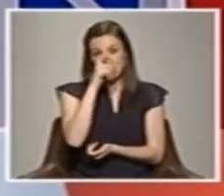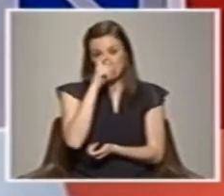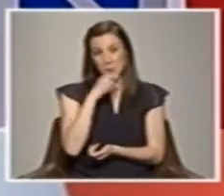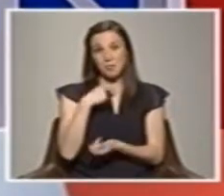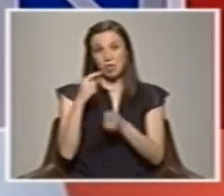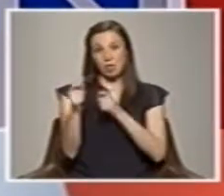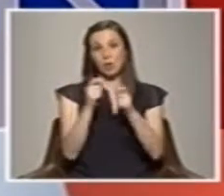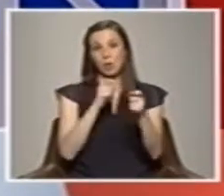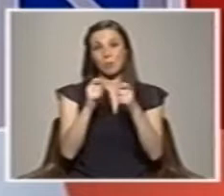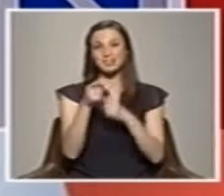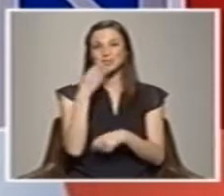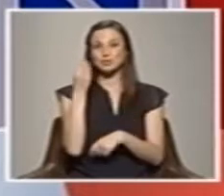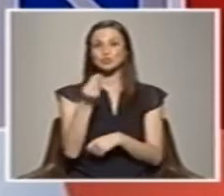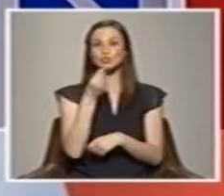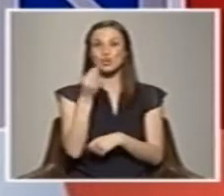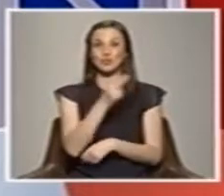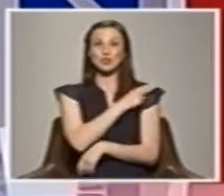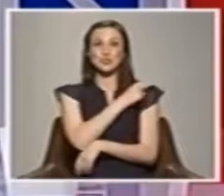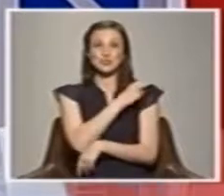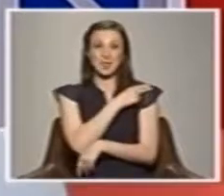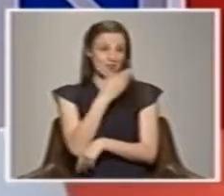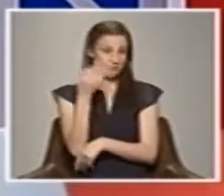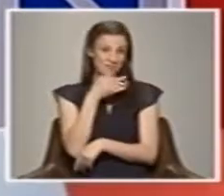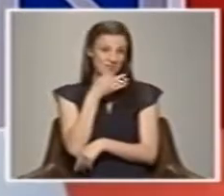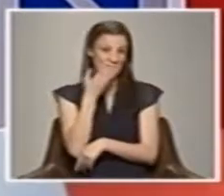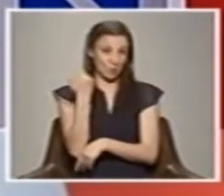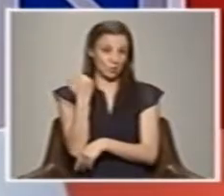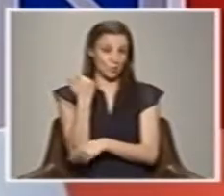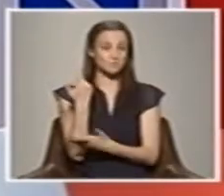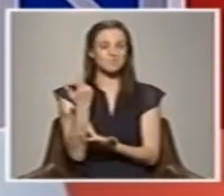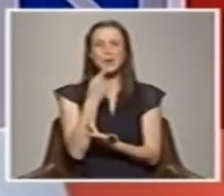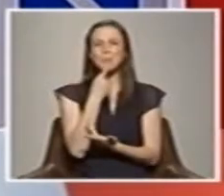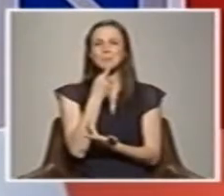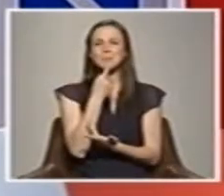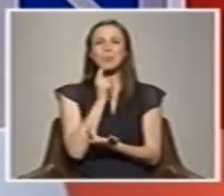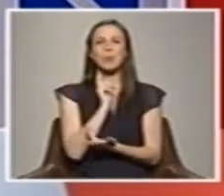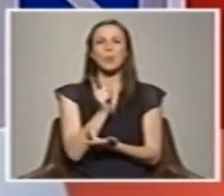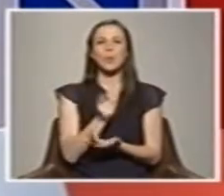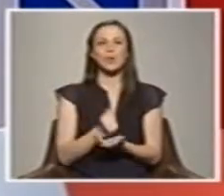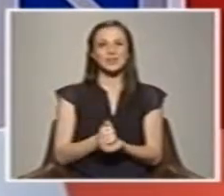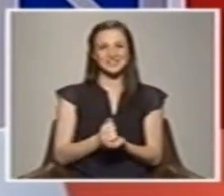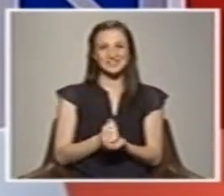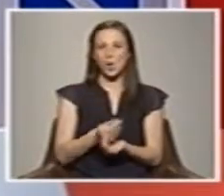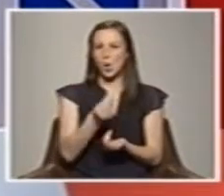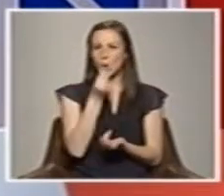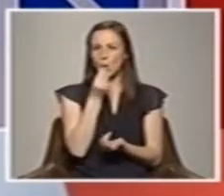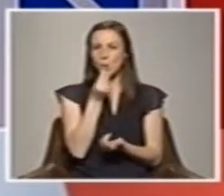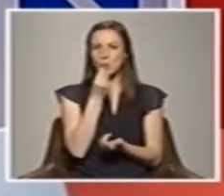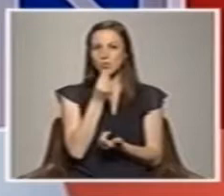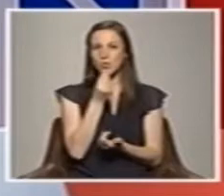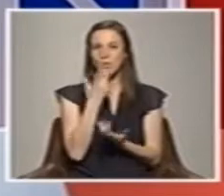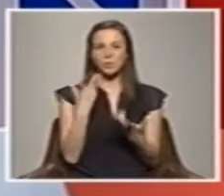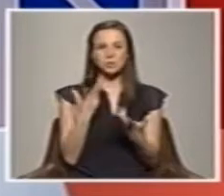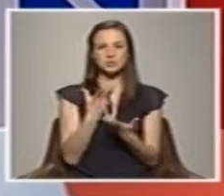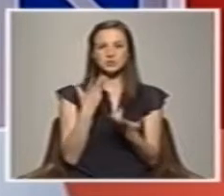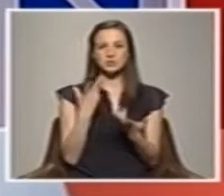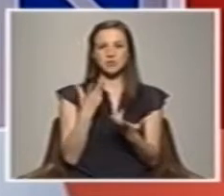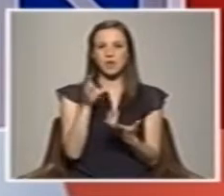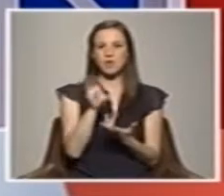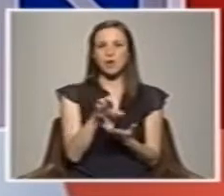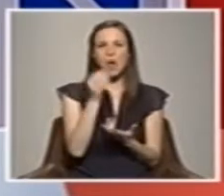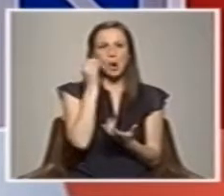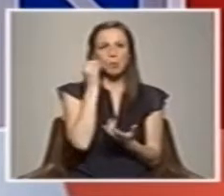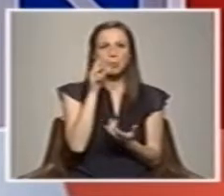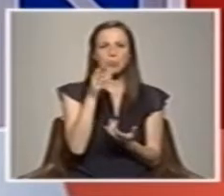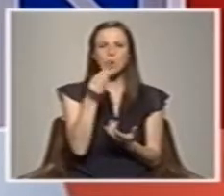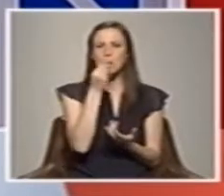com aqueles jovens universitários e percebíamos que eles comiam de uma forma mecânica, sem saber de onde é que vinham os